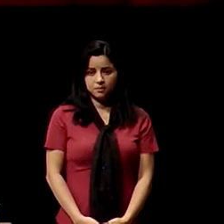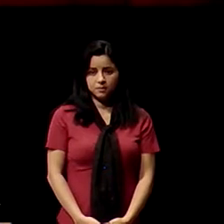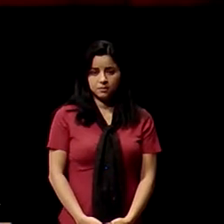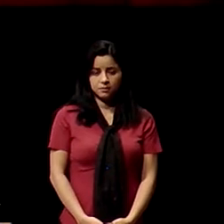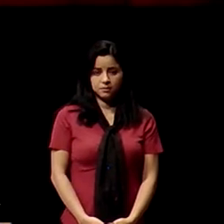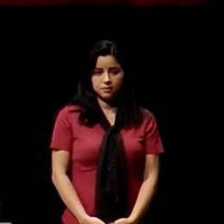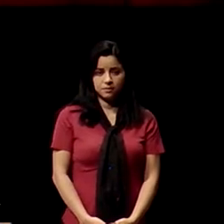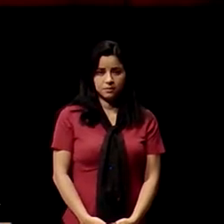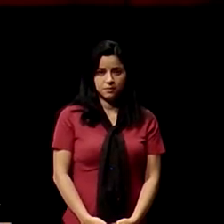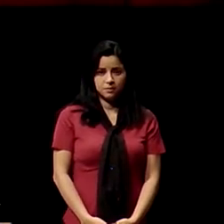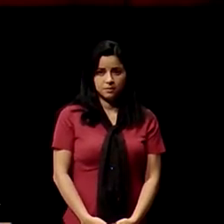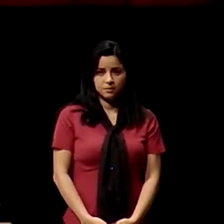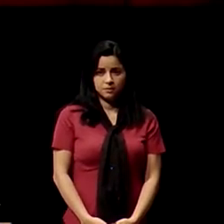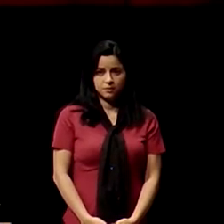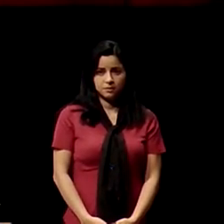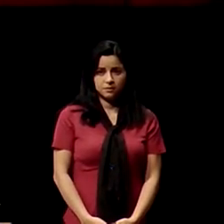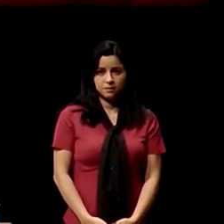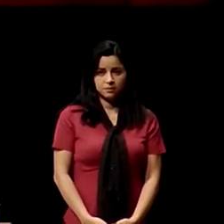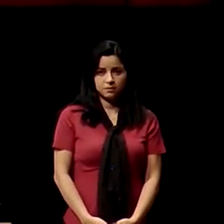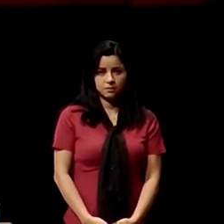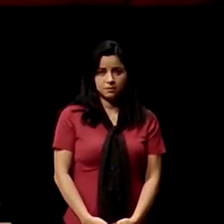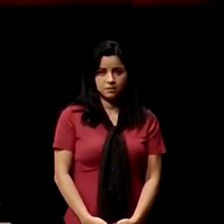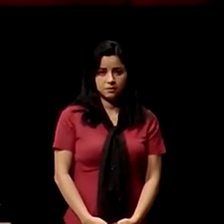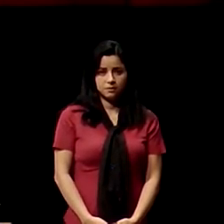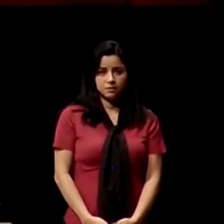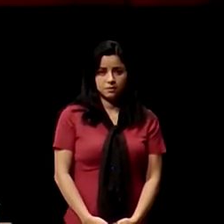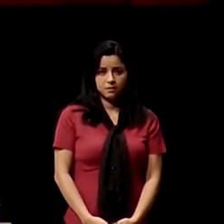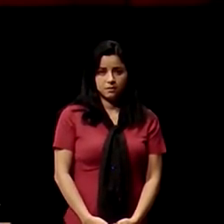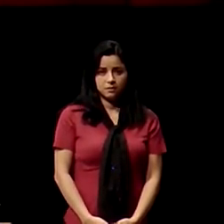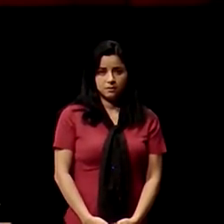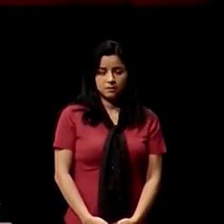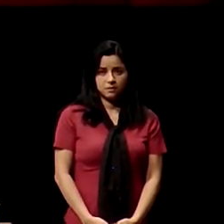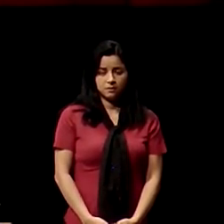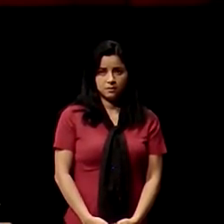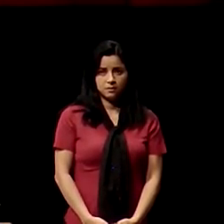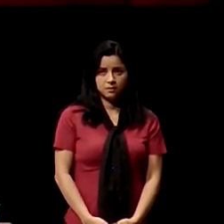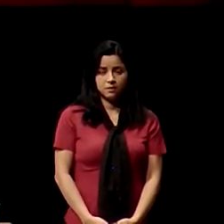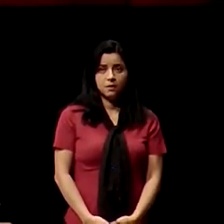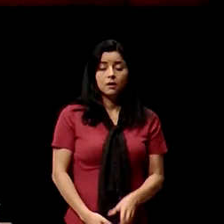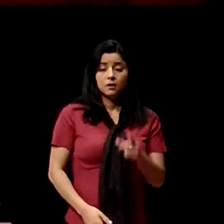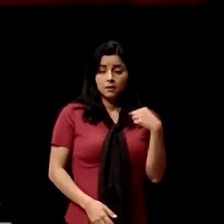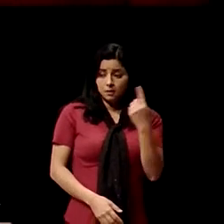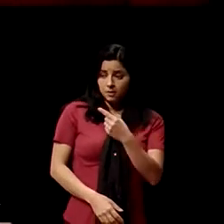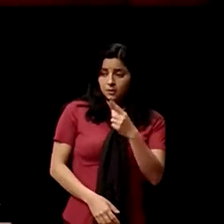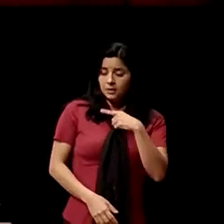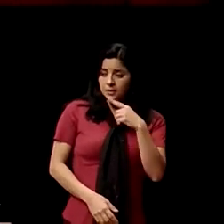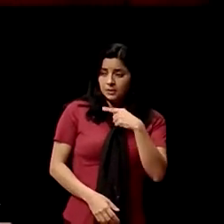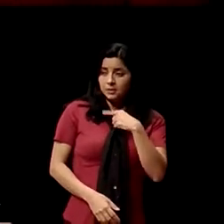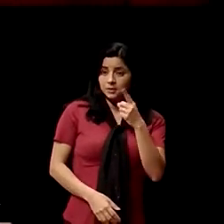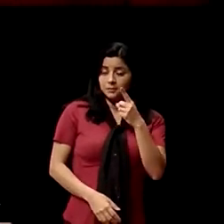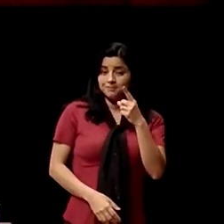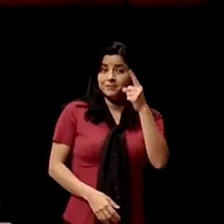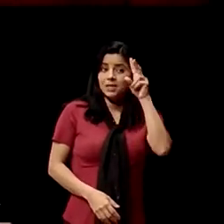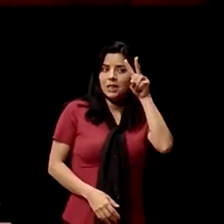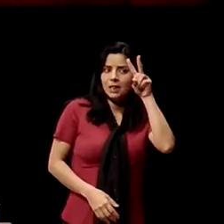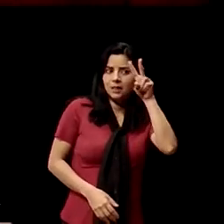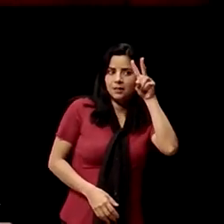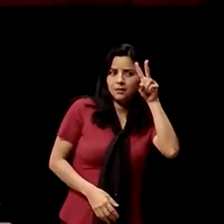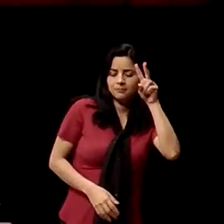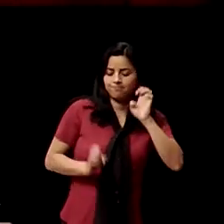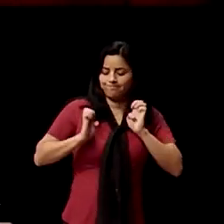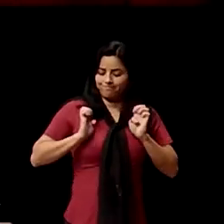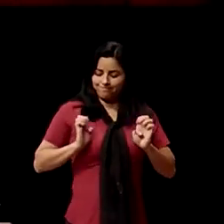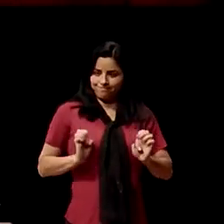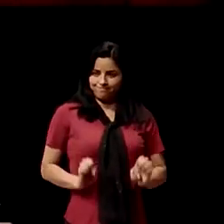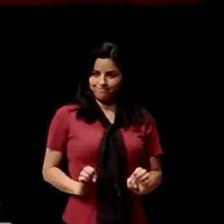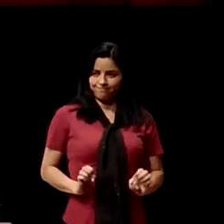of philosophical anthropology and social ethics. E nós temos que levar em consideração a ética,